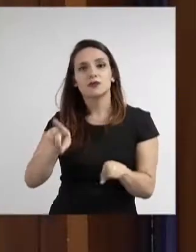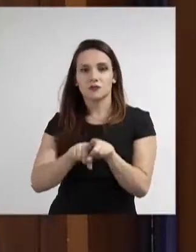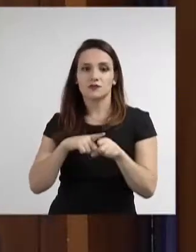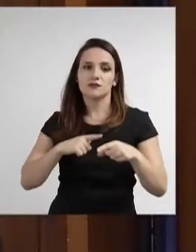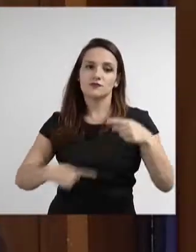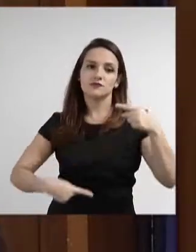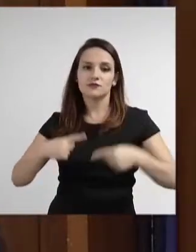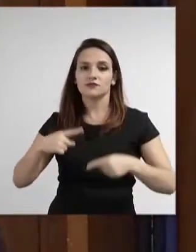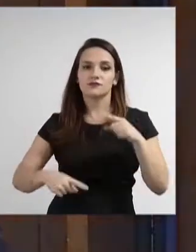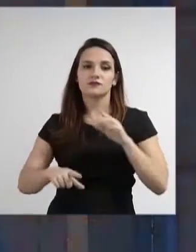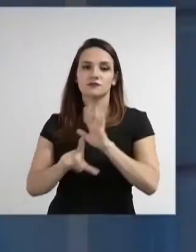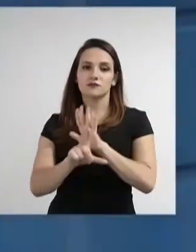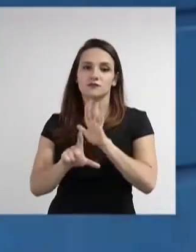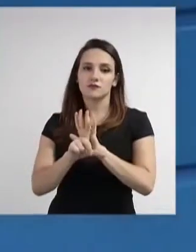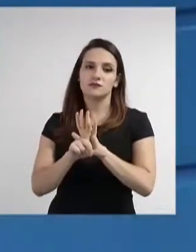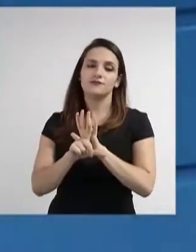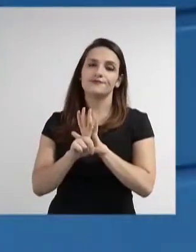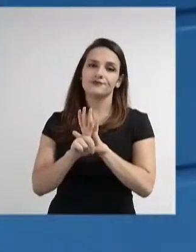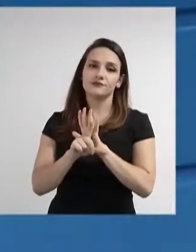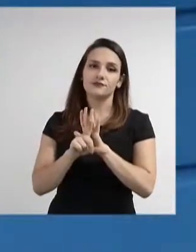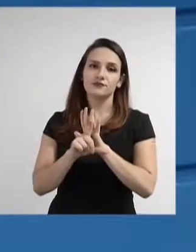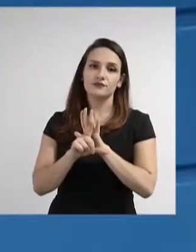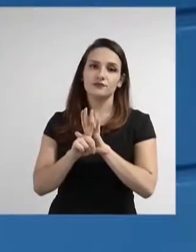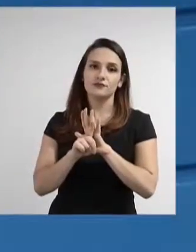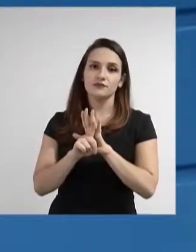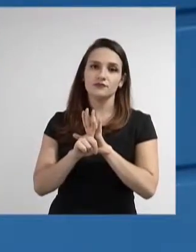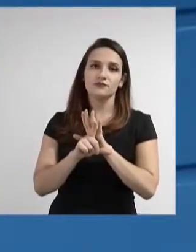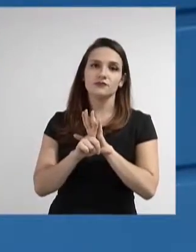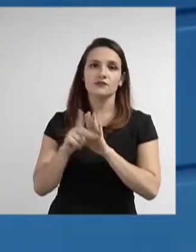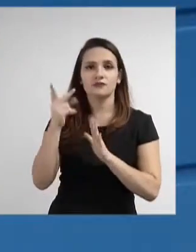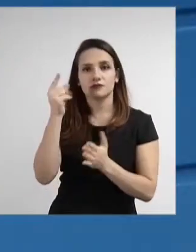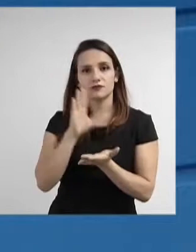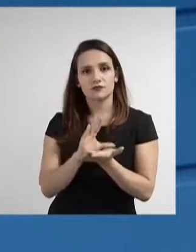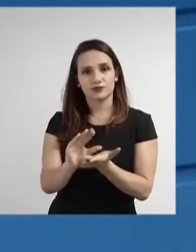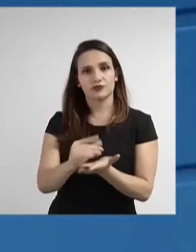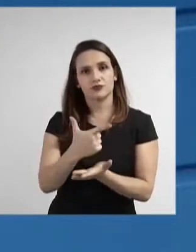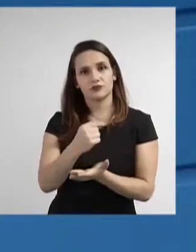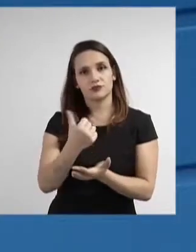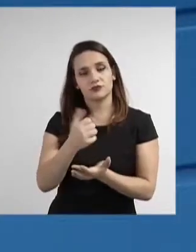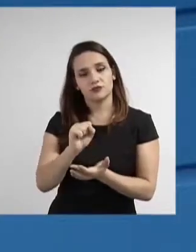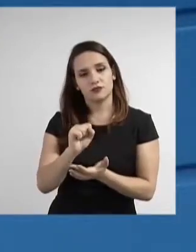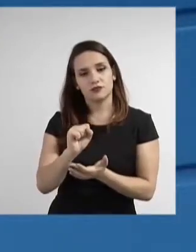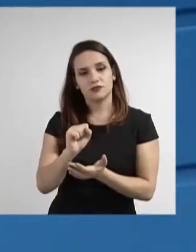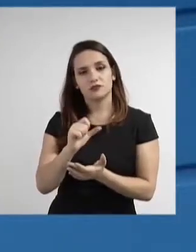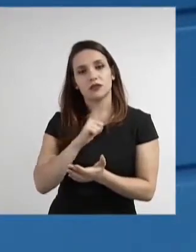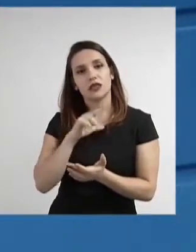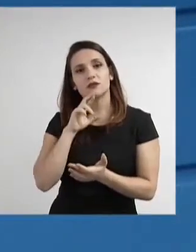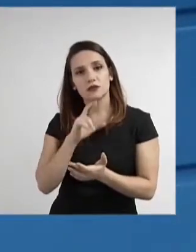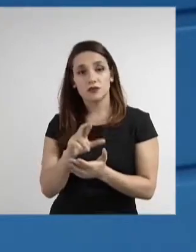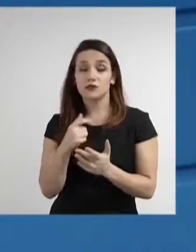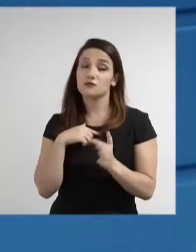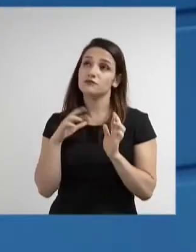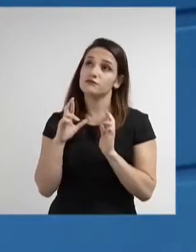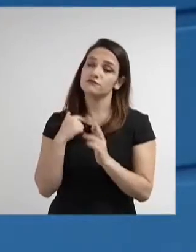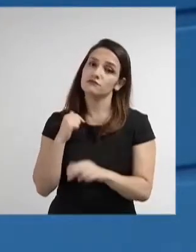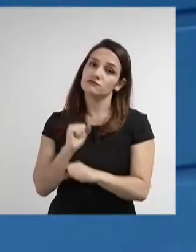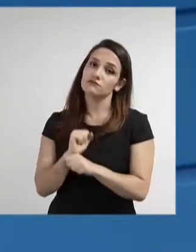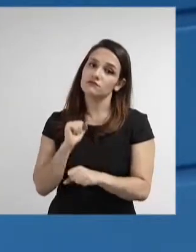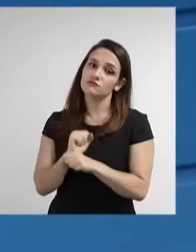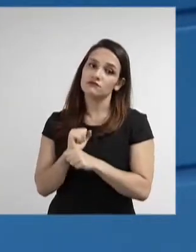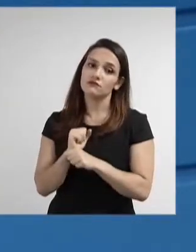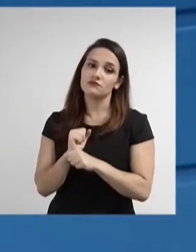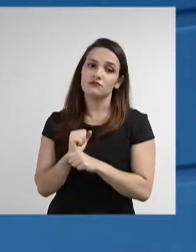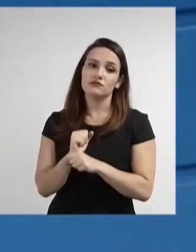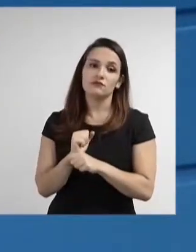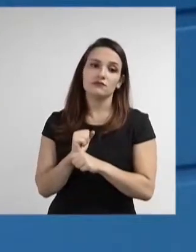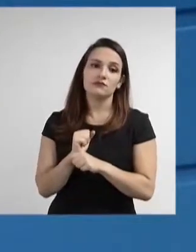discussão das emendas de 2018 e a solução que seria encaminhada, nós esperamos. Eu acho que aguardam somente a